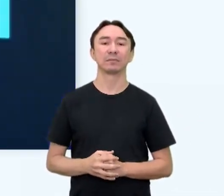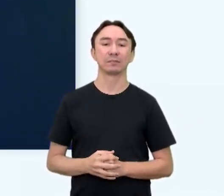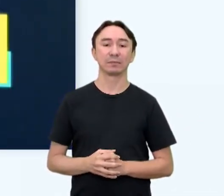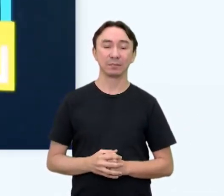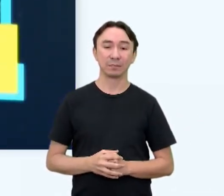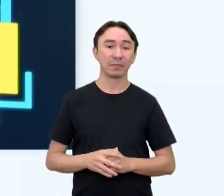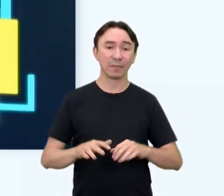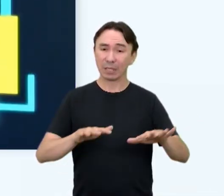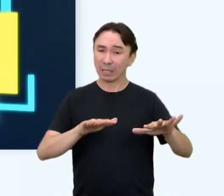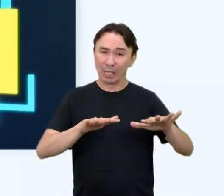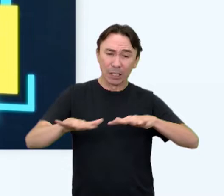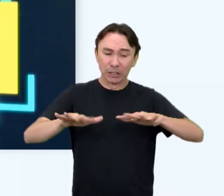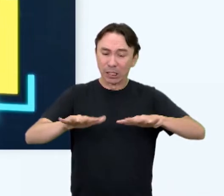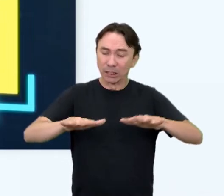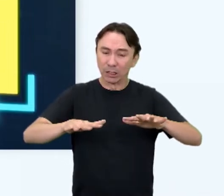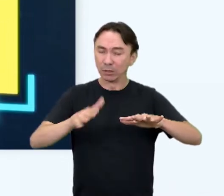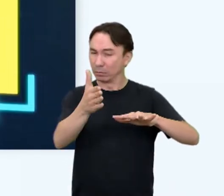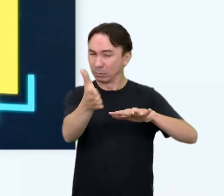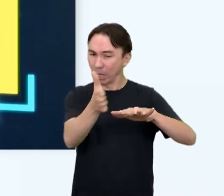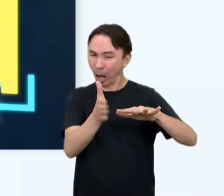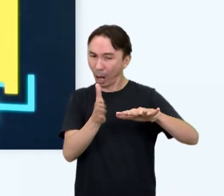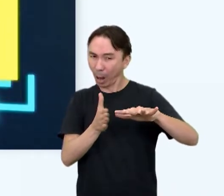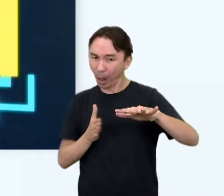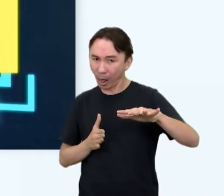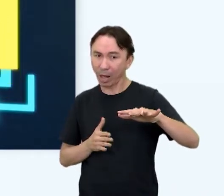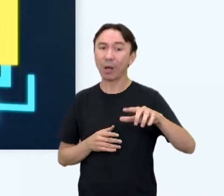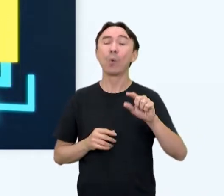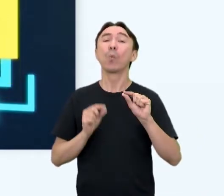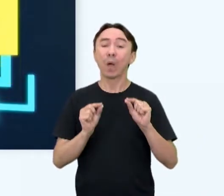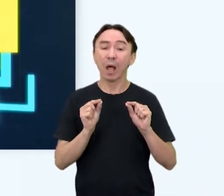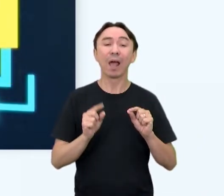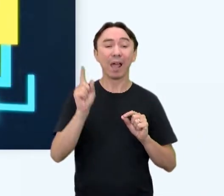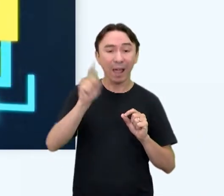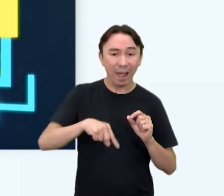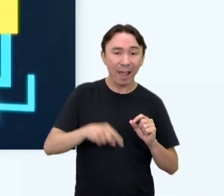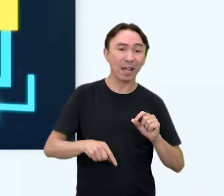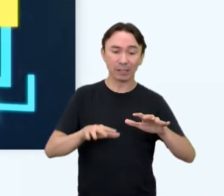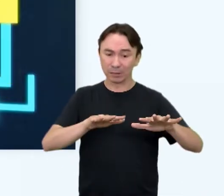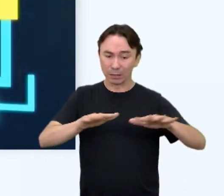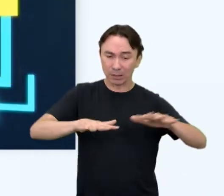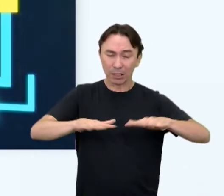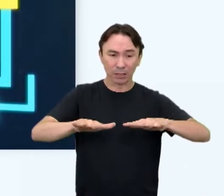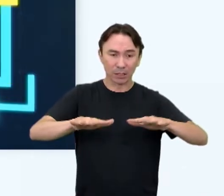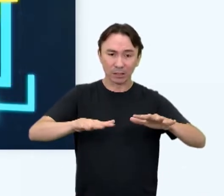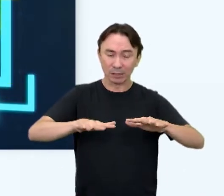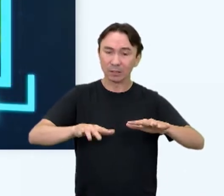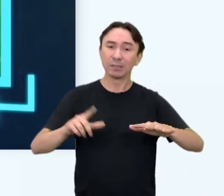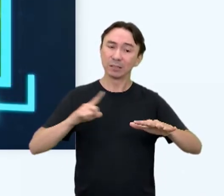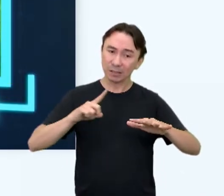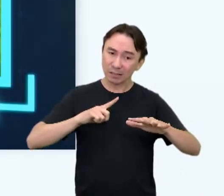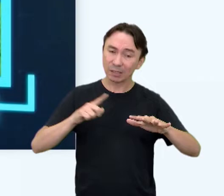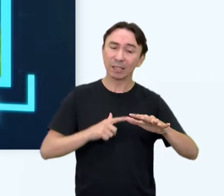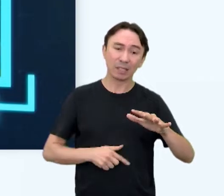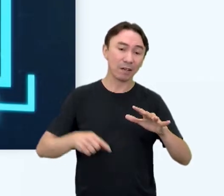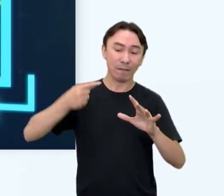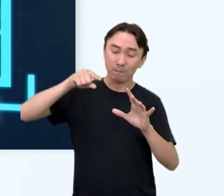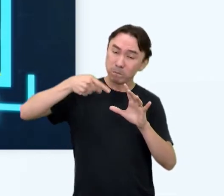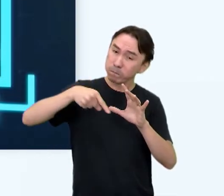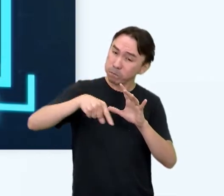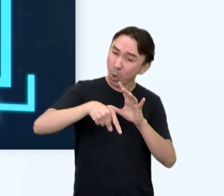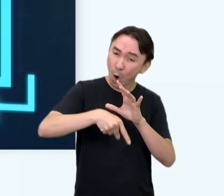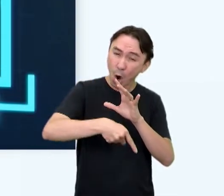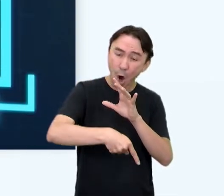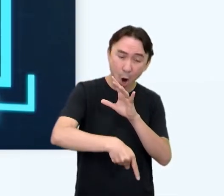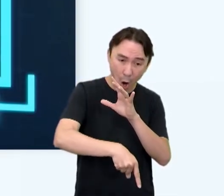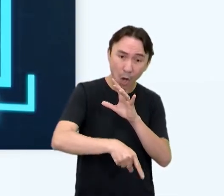Abalo sísmico ou terremoto é um tremor da superfície da Terra produzido por forças geológicas situadas